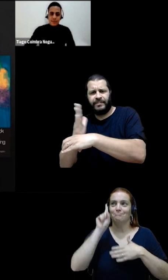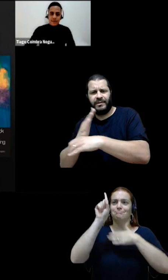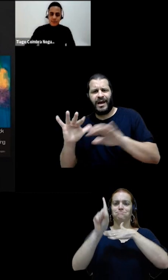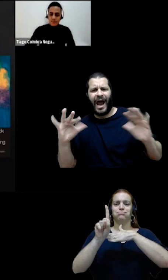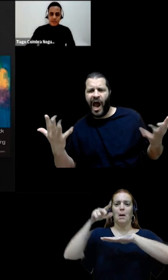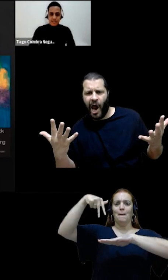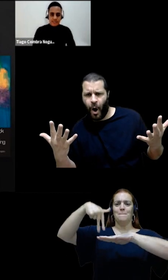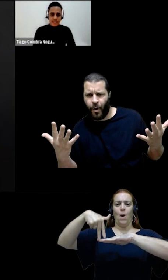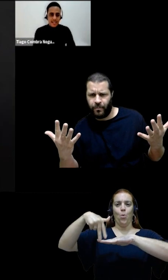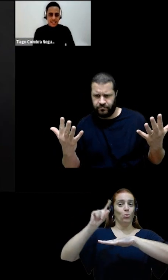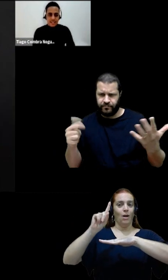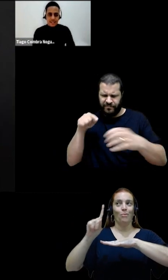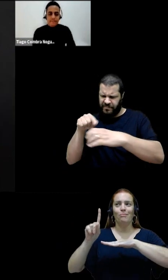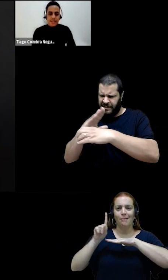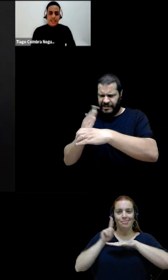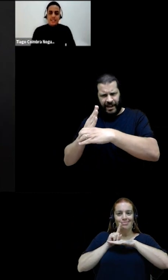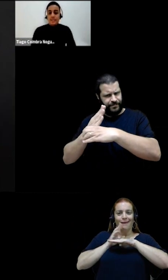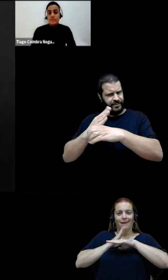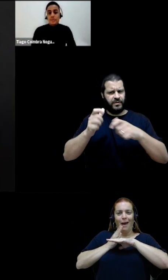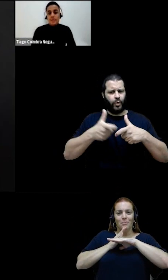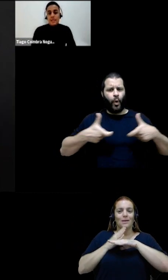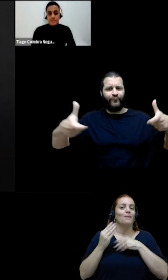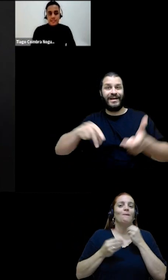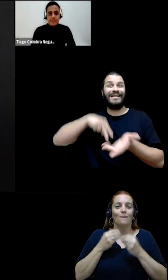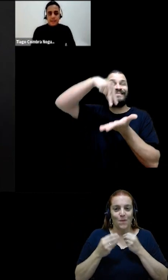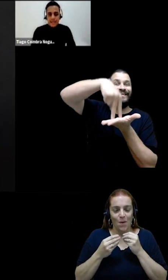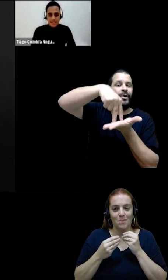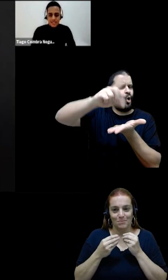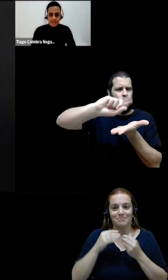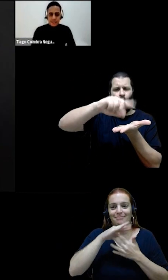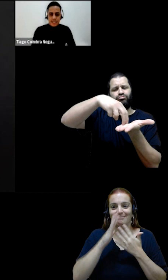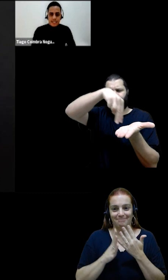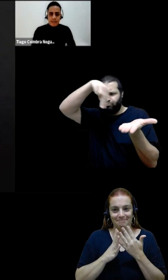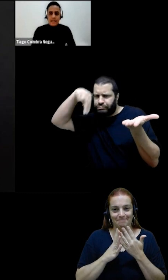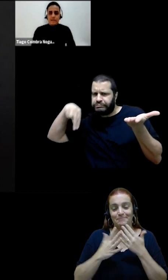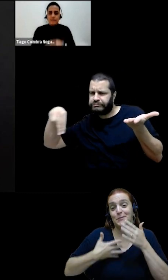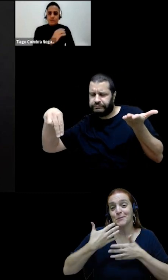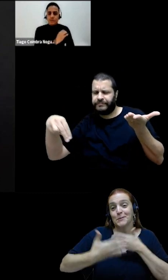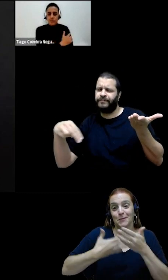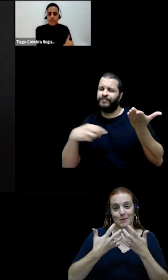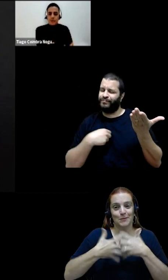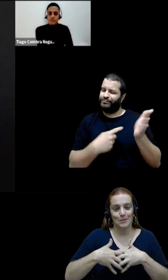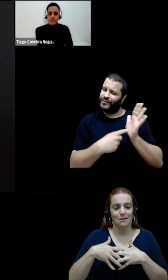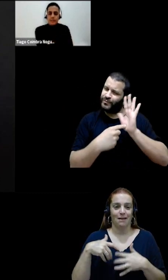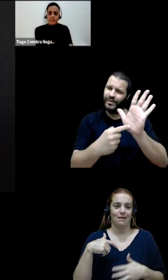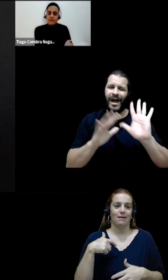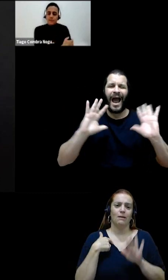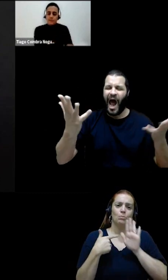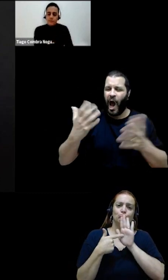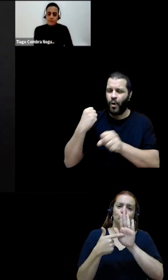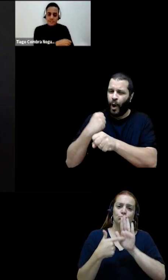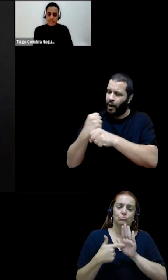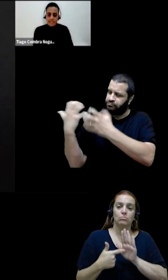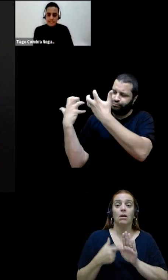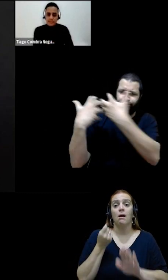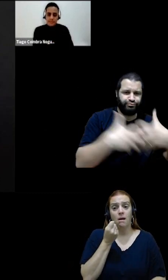frente, no palco, com a língua de sinais, né? Então, especificamente, esse trabalho eu vou contemplar um